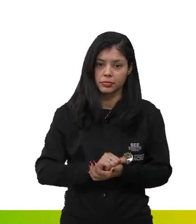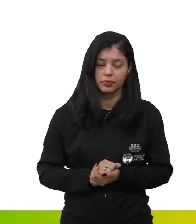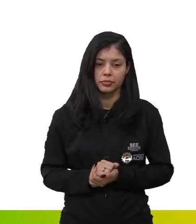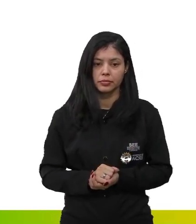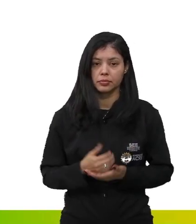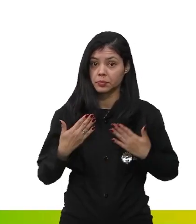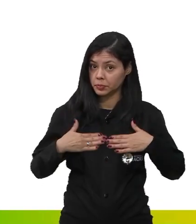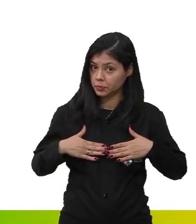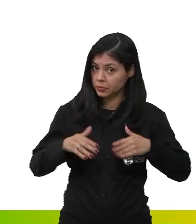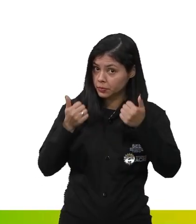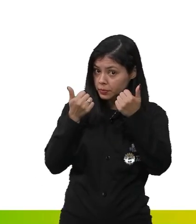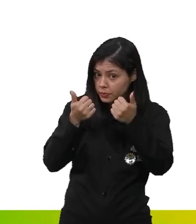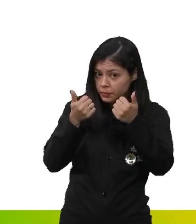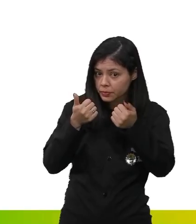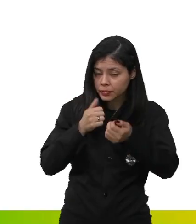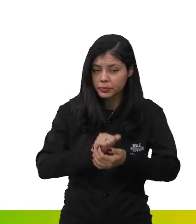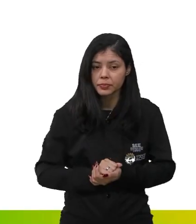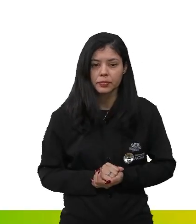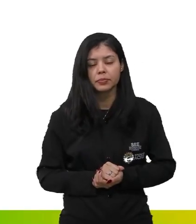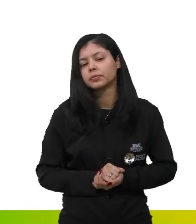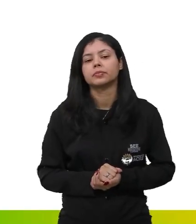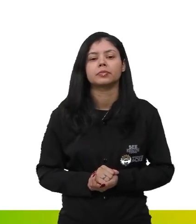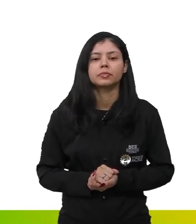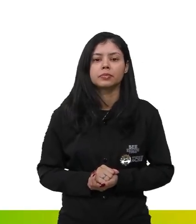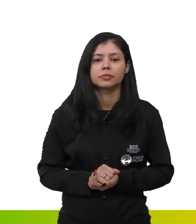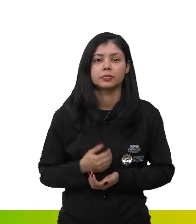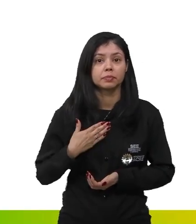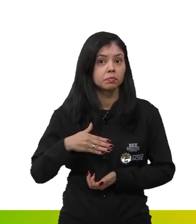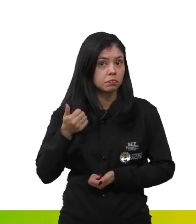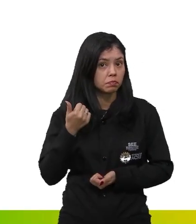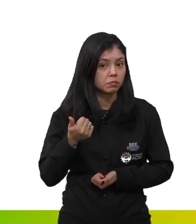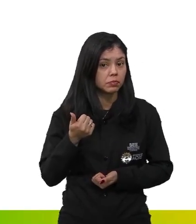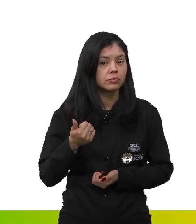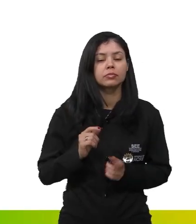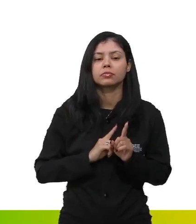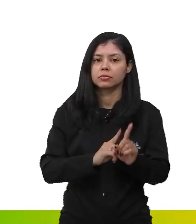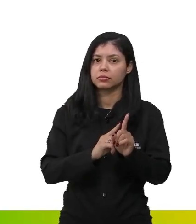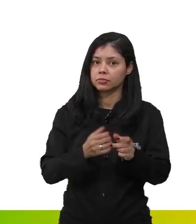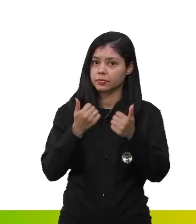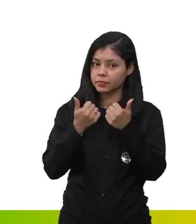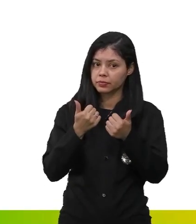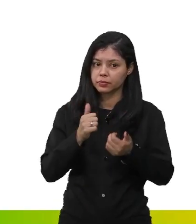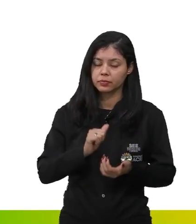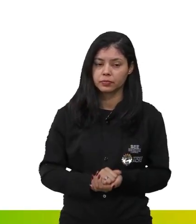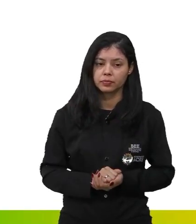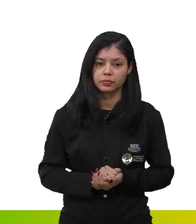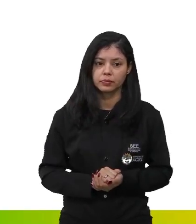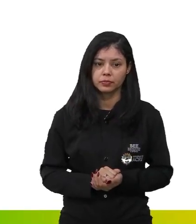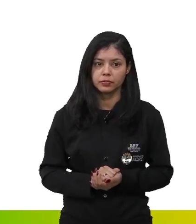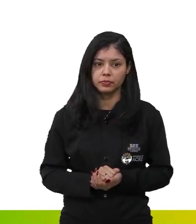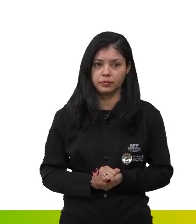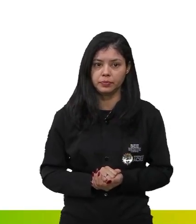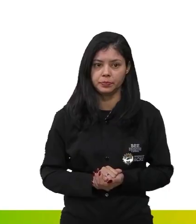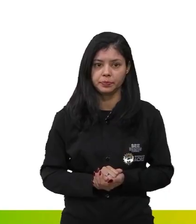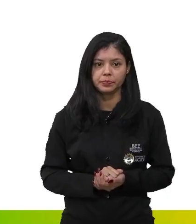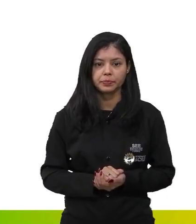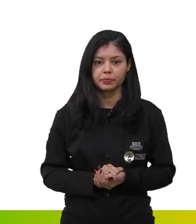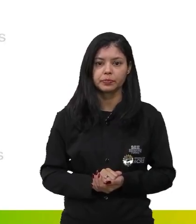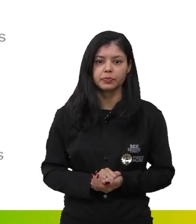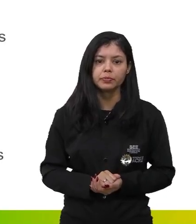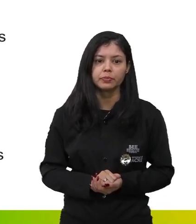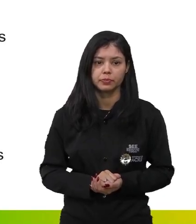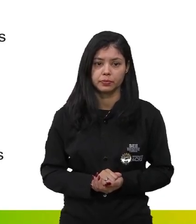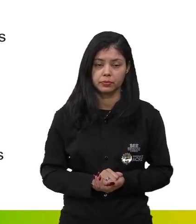Tá tranquilo? Tá tranquilo? Estão acompanhando? Maravilha.